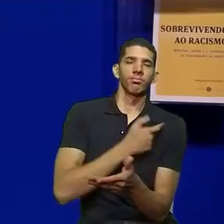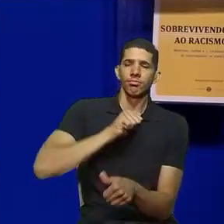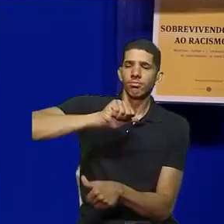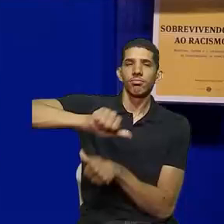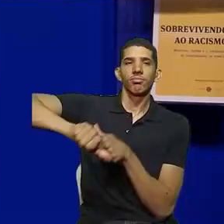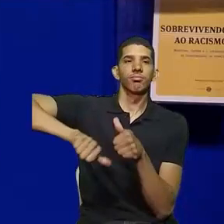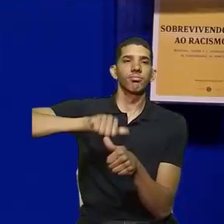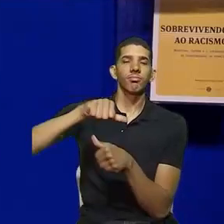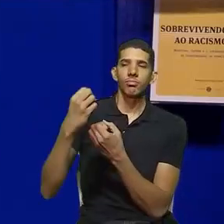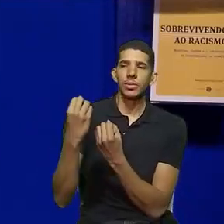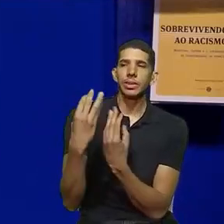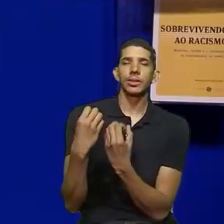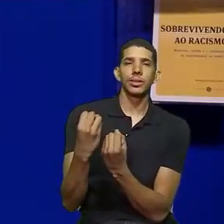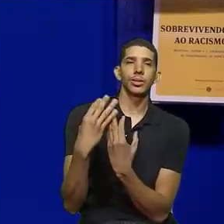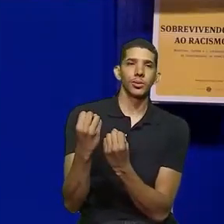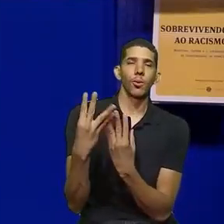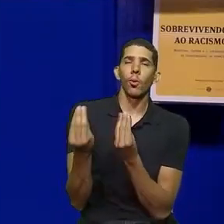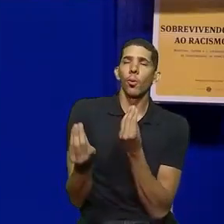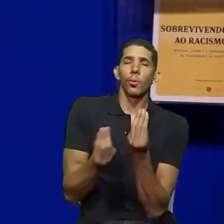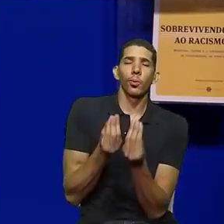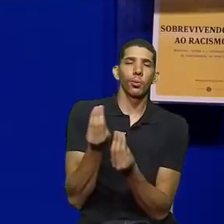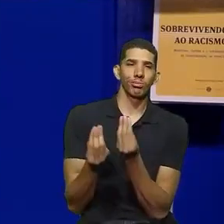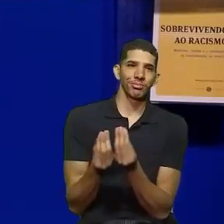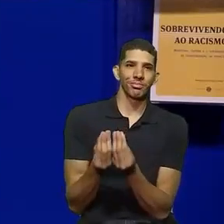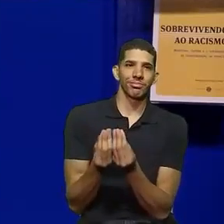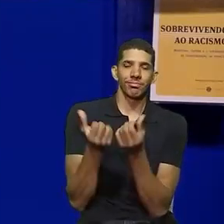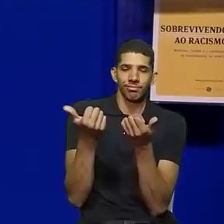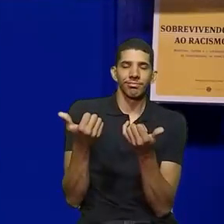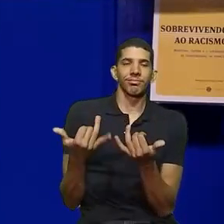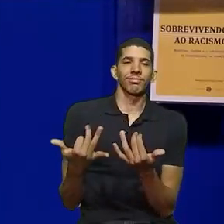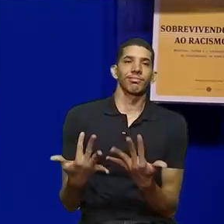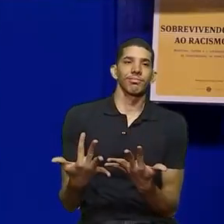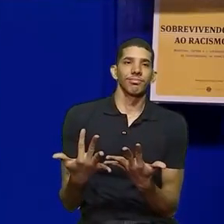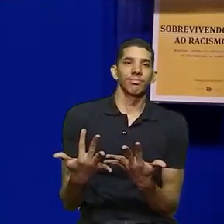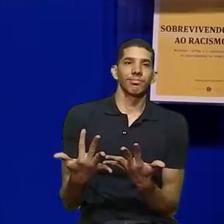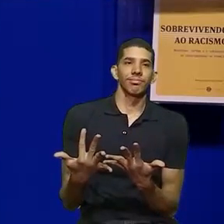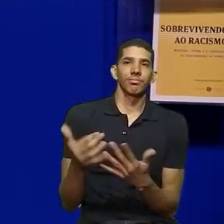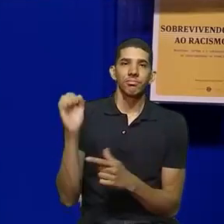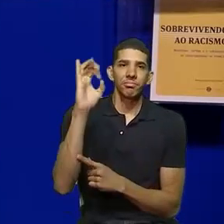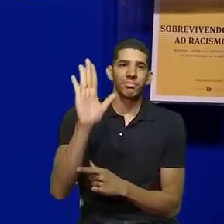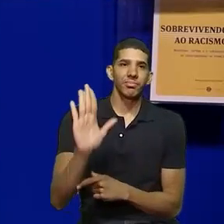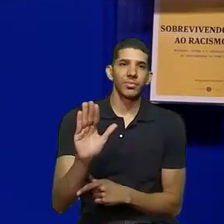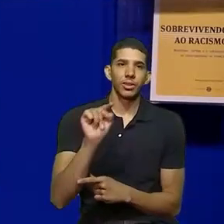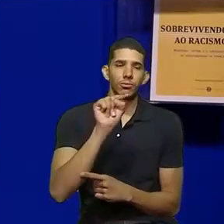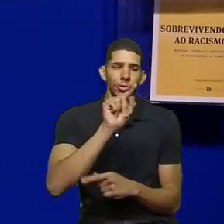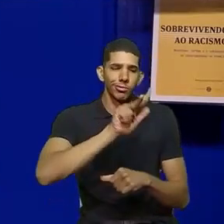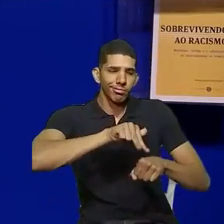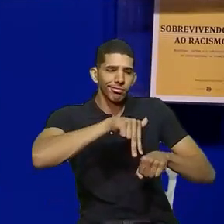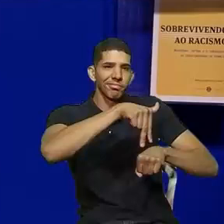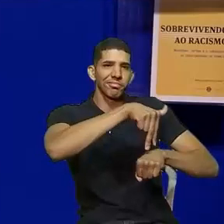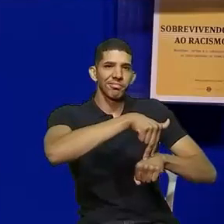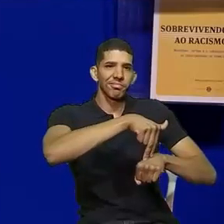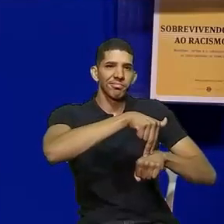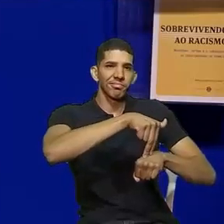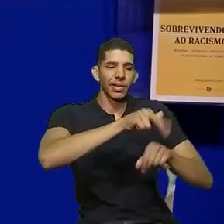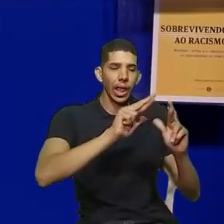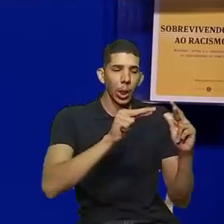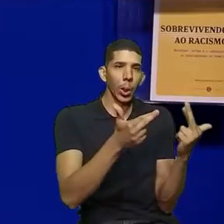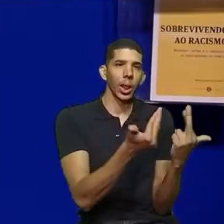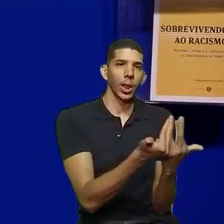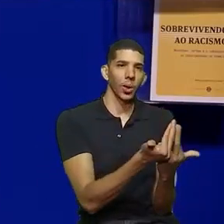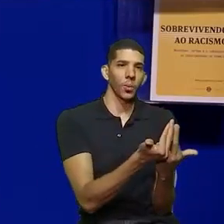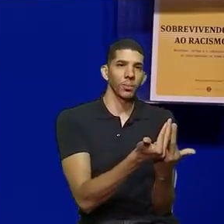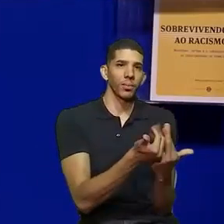ensina a filosofia africana, que foi a primeira frase que a ministra Margarete trouxe na nossa primeira reunião com os dirigentes do